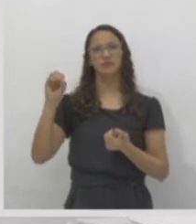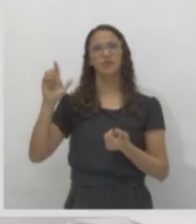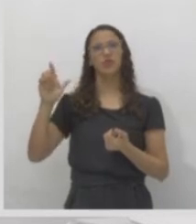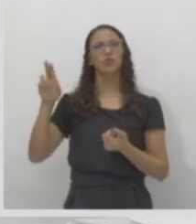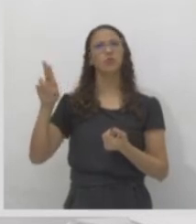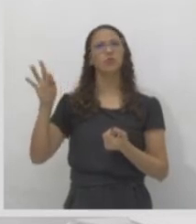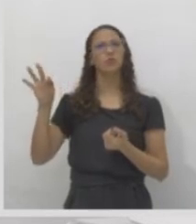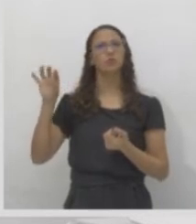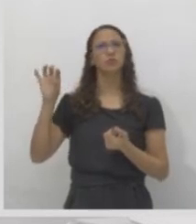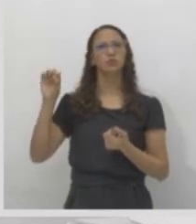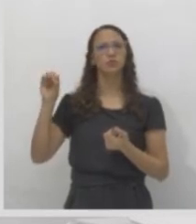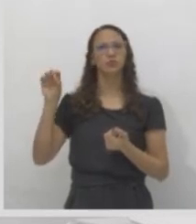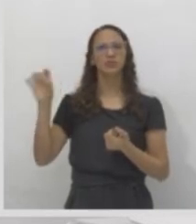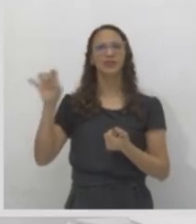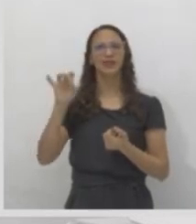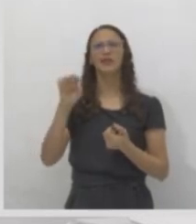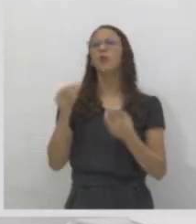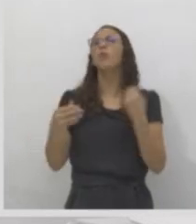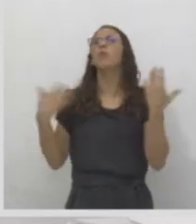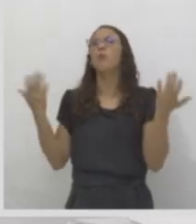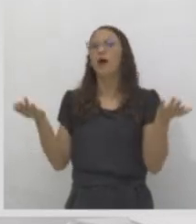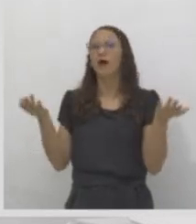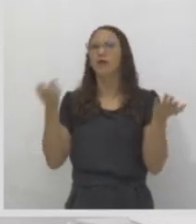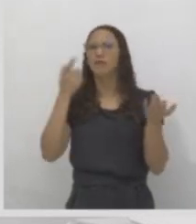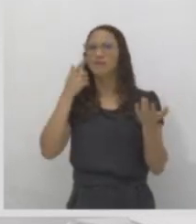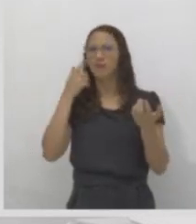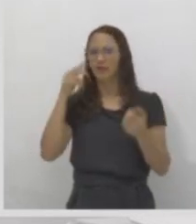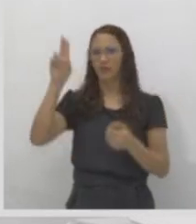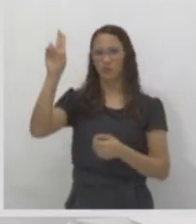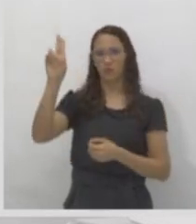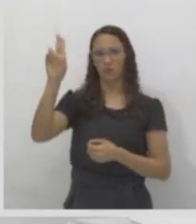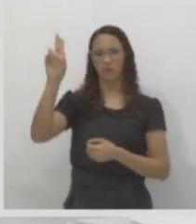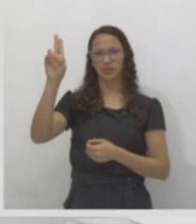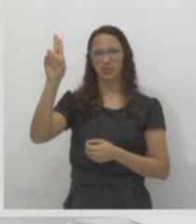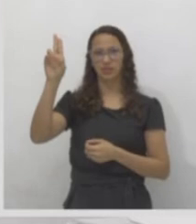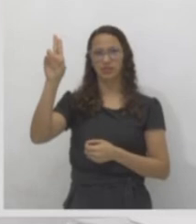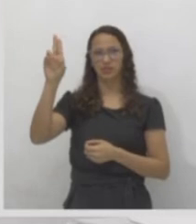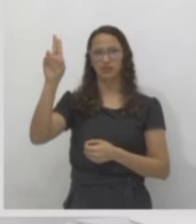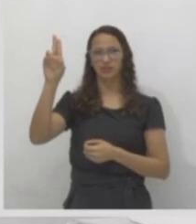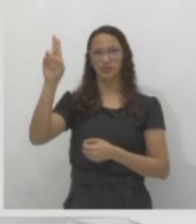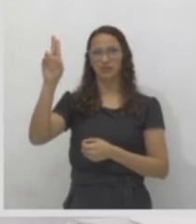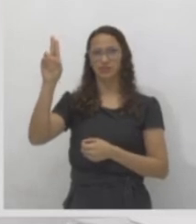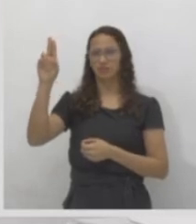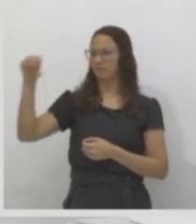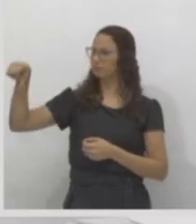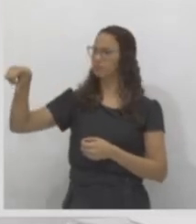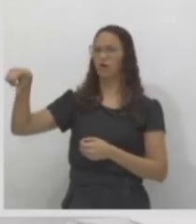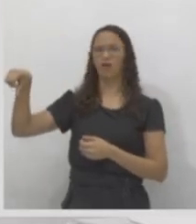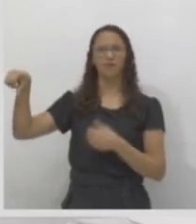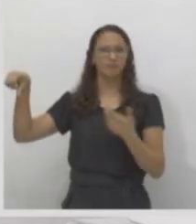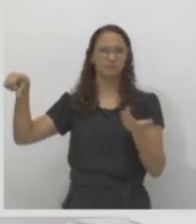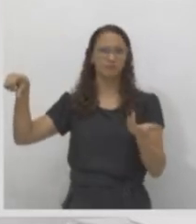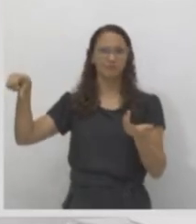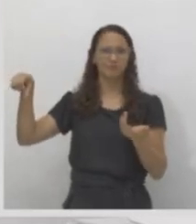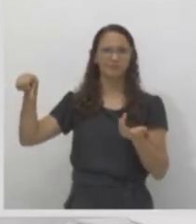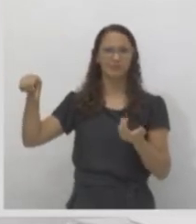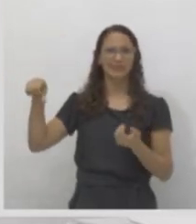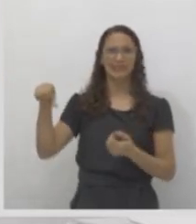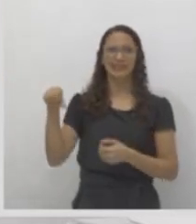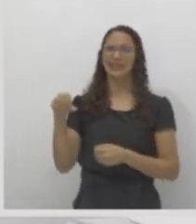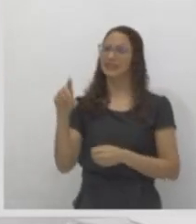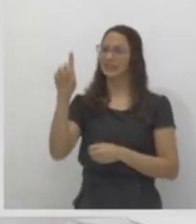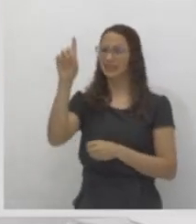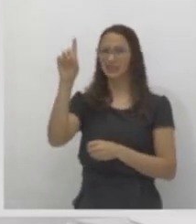algarismos? Começamos pela unidade. O valor absoluto é 9. Na dezena